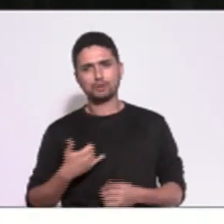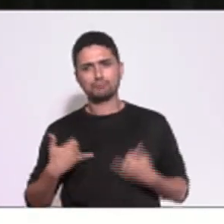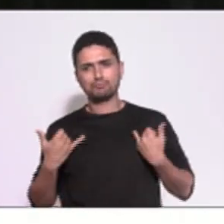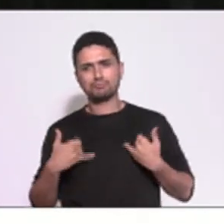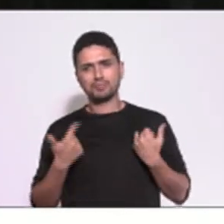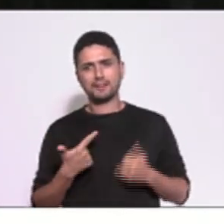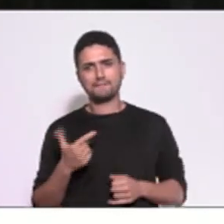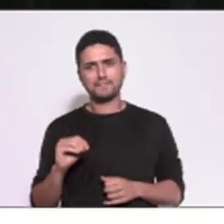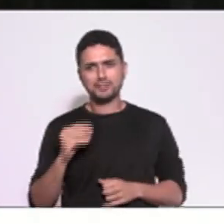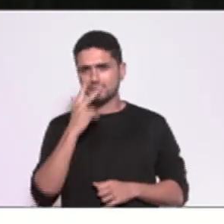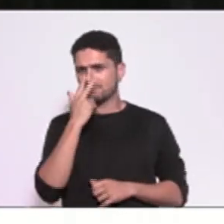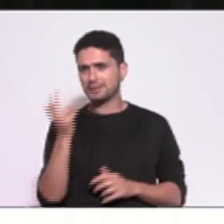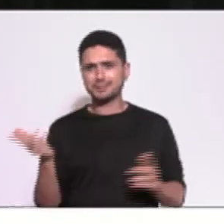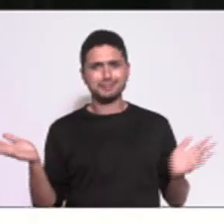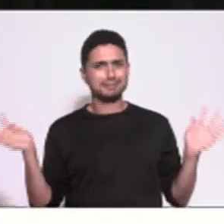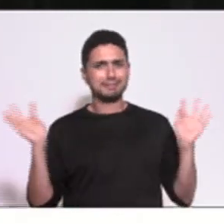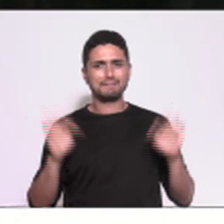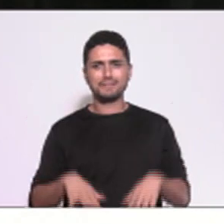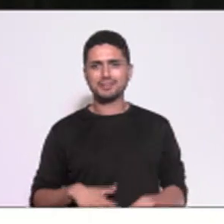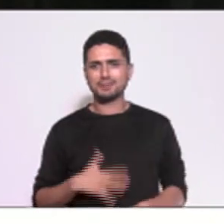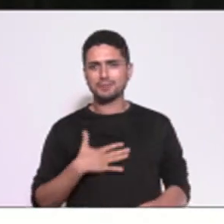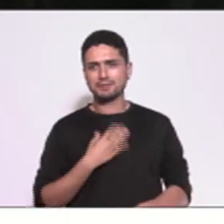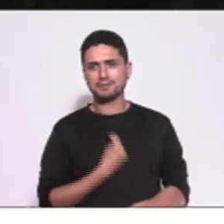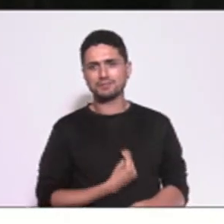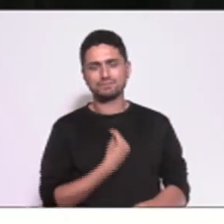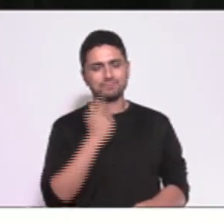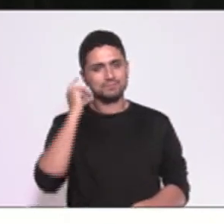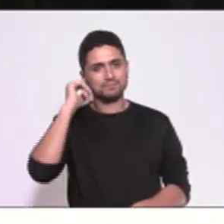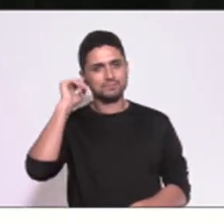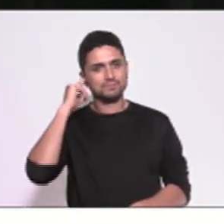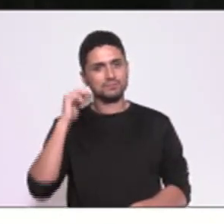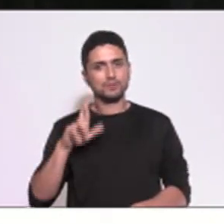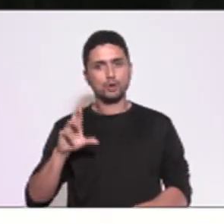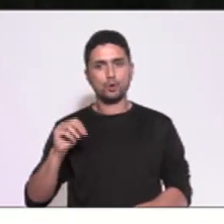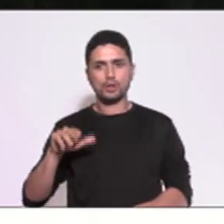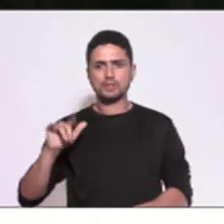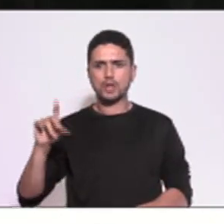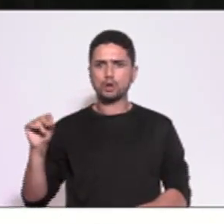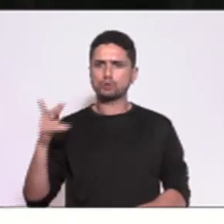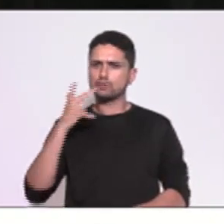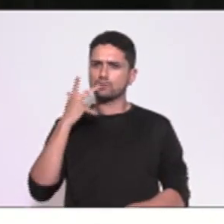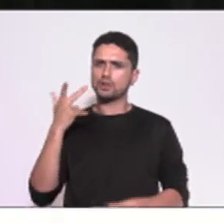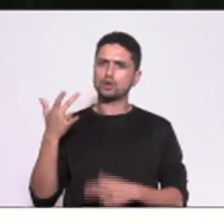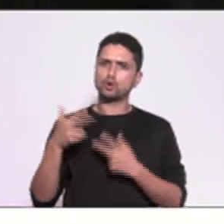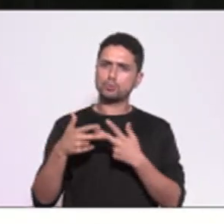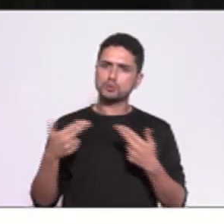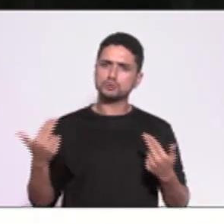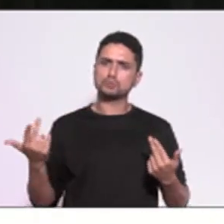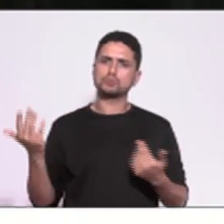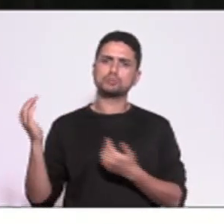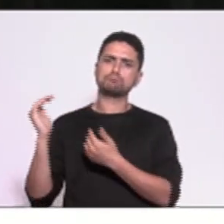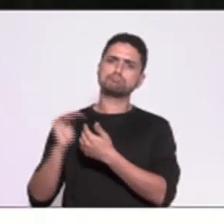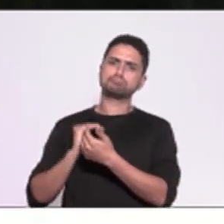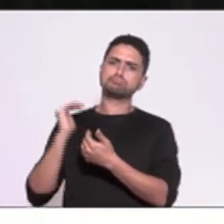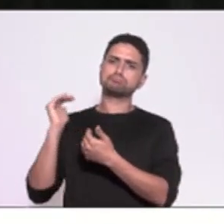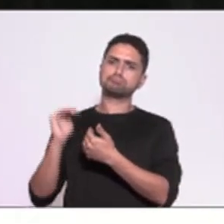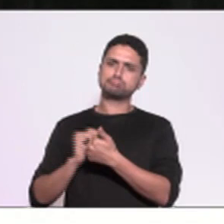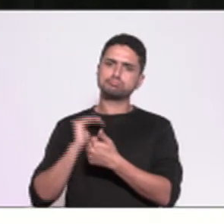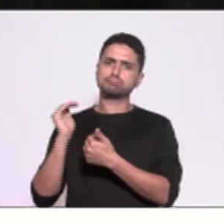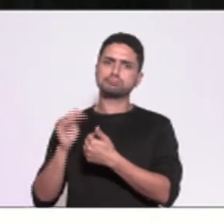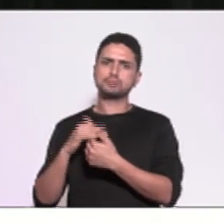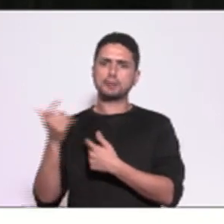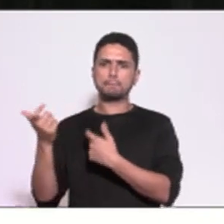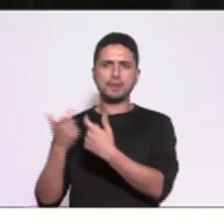idade, aquilo para mim parecia o fim do mundo. E o Ronaldo, ele me deu poucas palavras, foram palavras muito profundas, muito